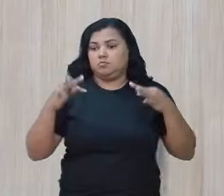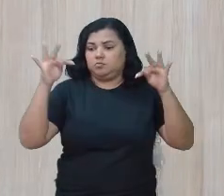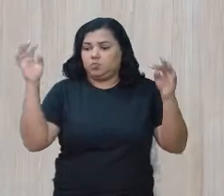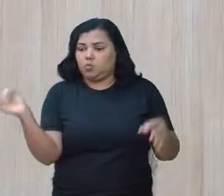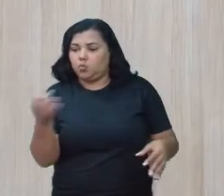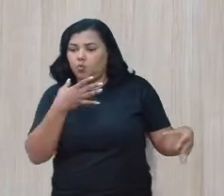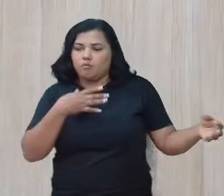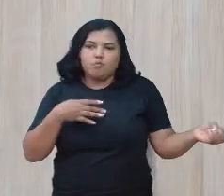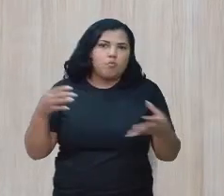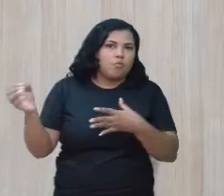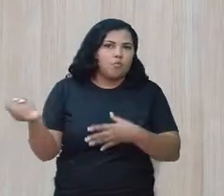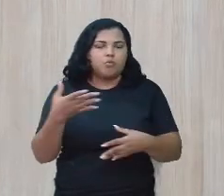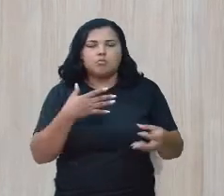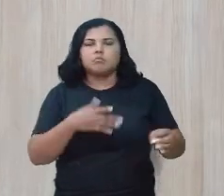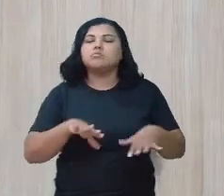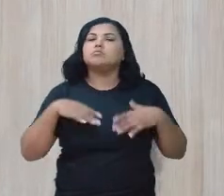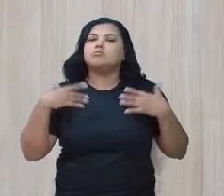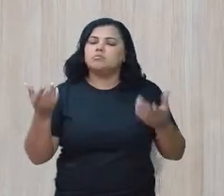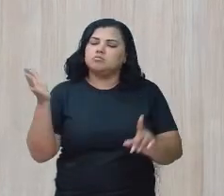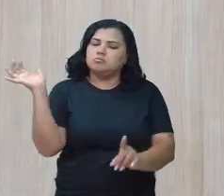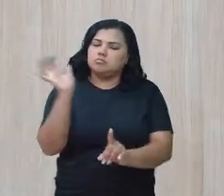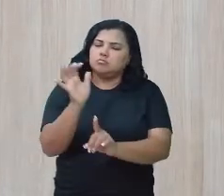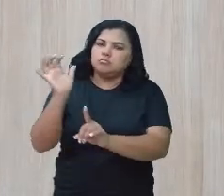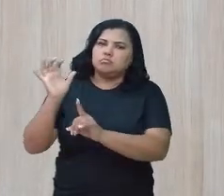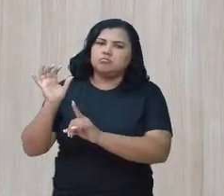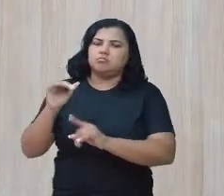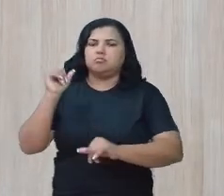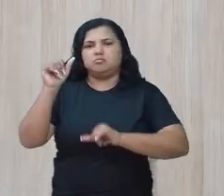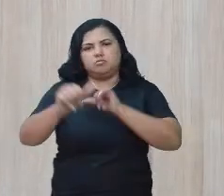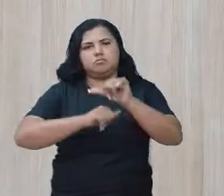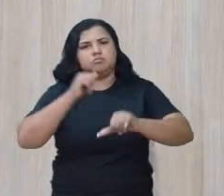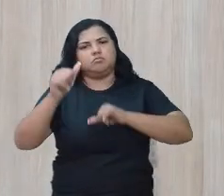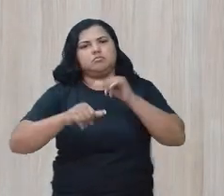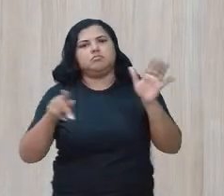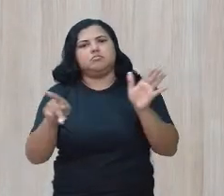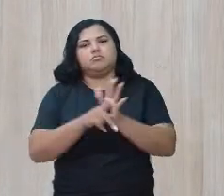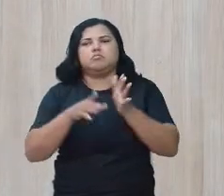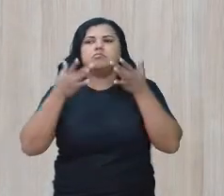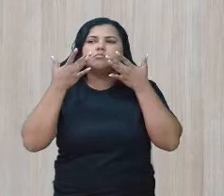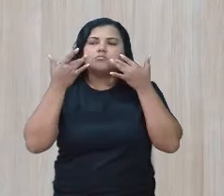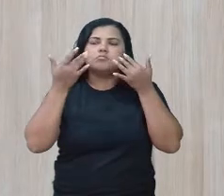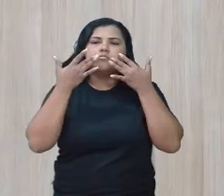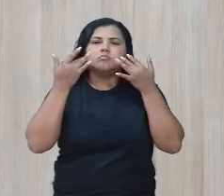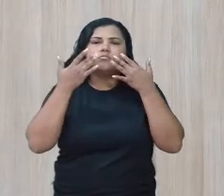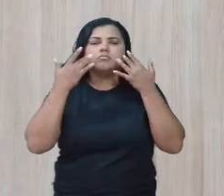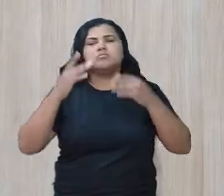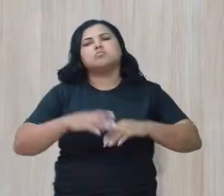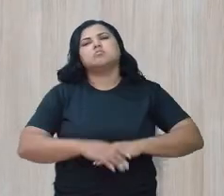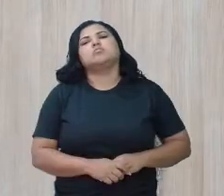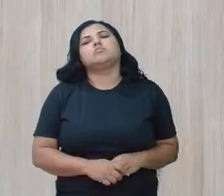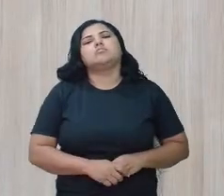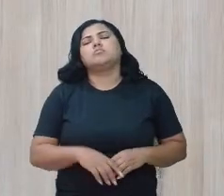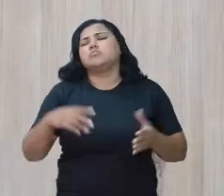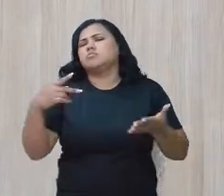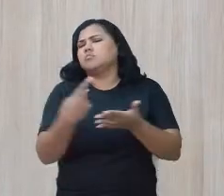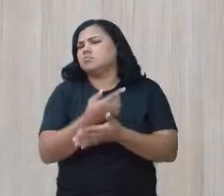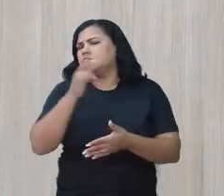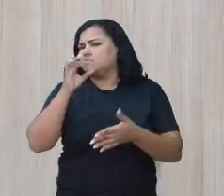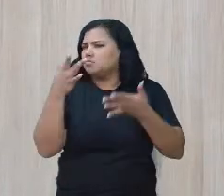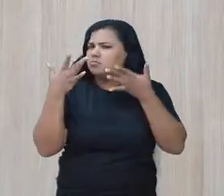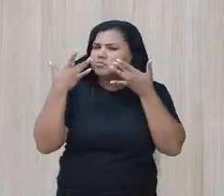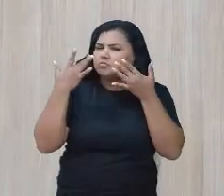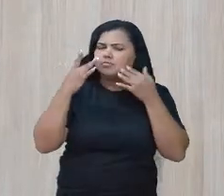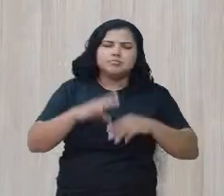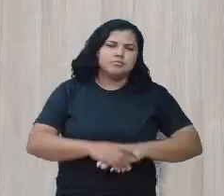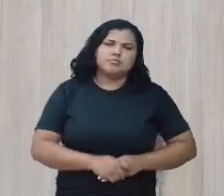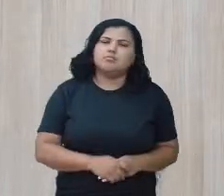que foram sendo criadas, tudo isso vai influenciando e modificando, tá certo? Isso acontece não só no teatro, isso a gente